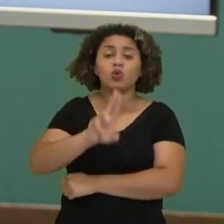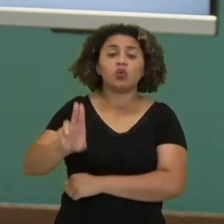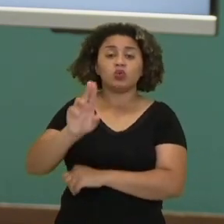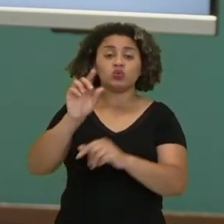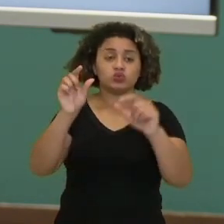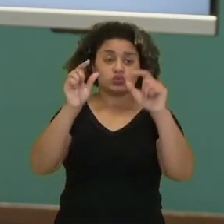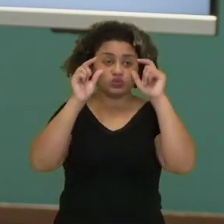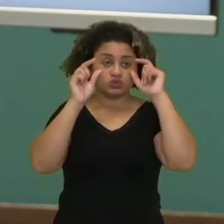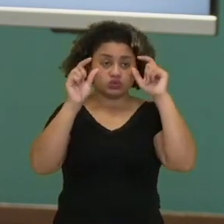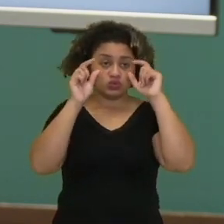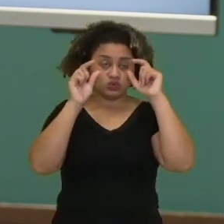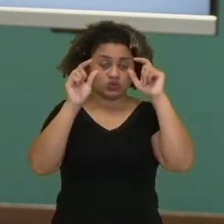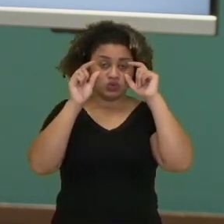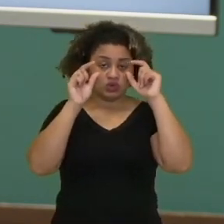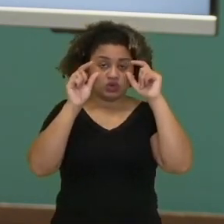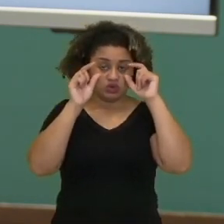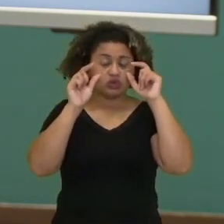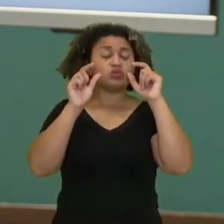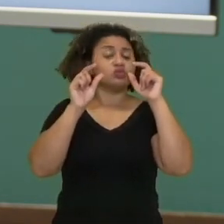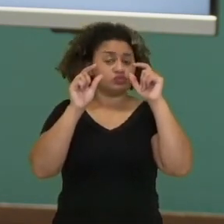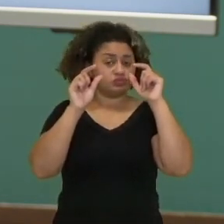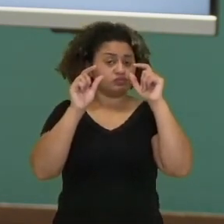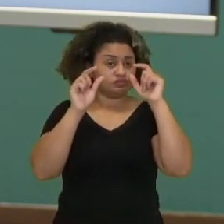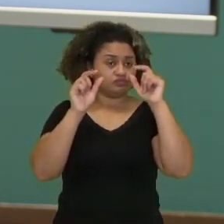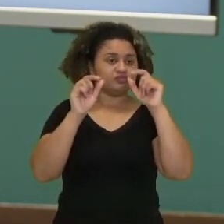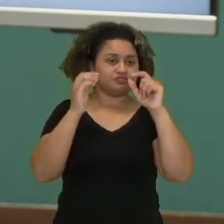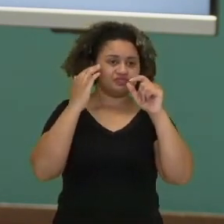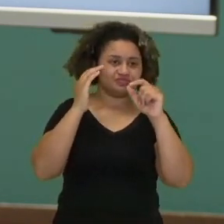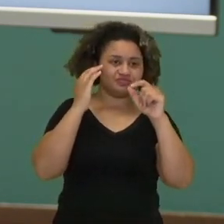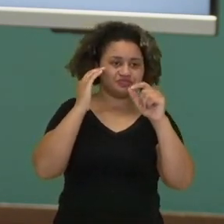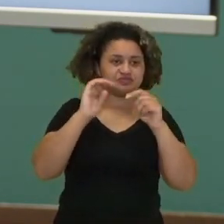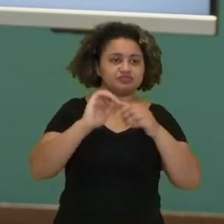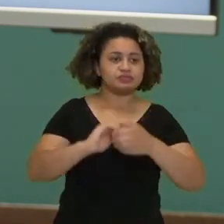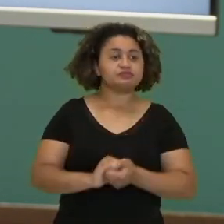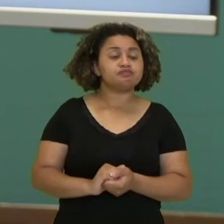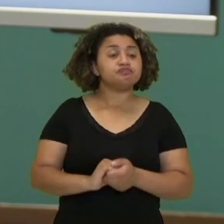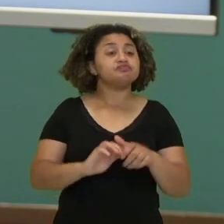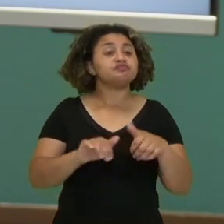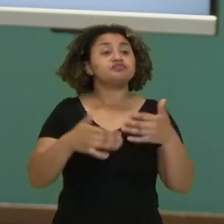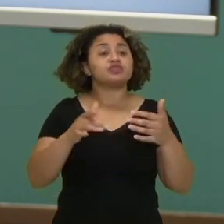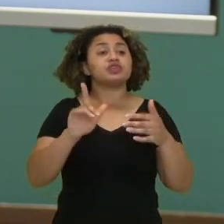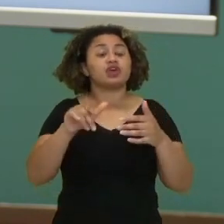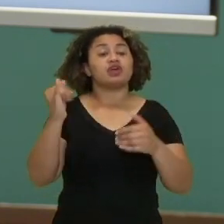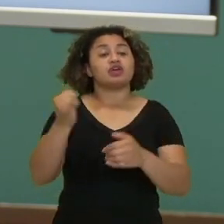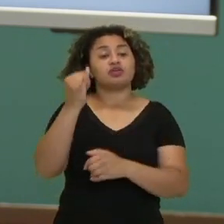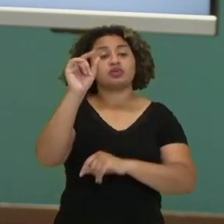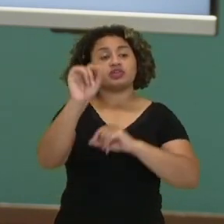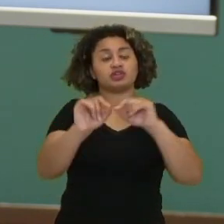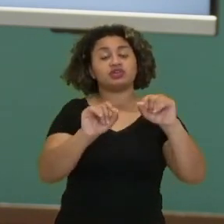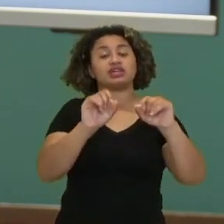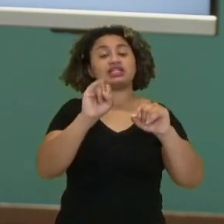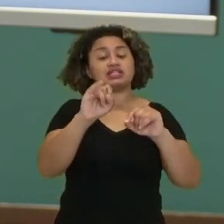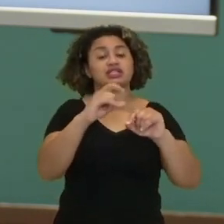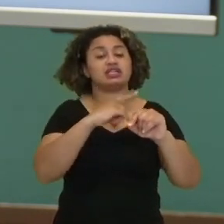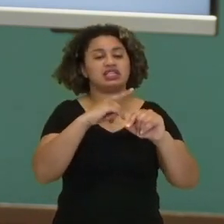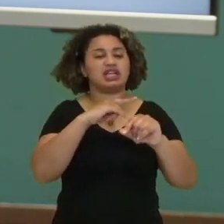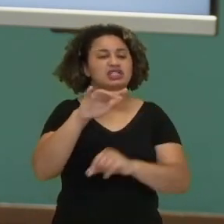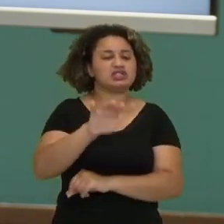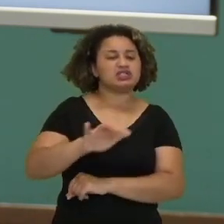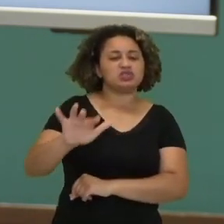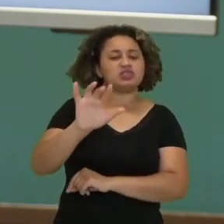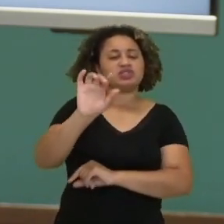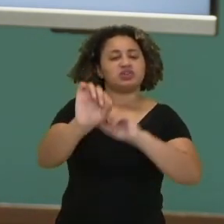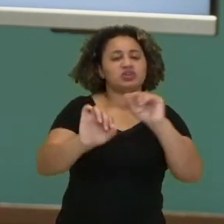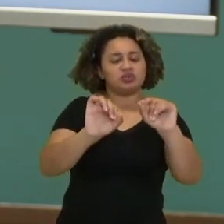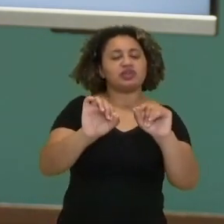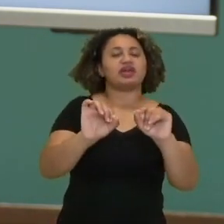utilizam o óculos, ok? Tá? Então, não se esqueçam, quando vocês têm essa situação em